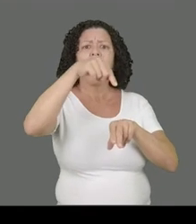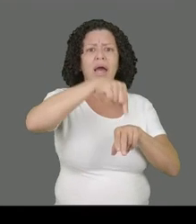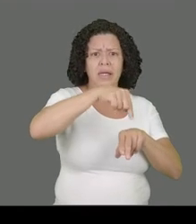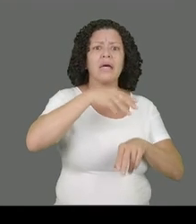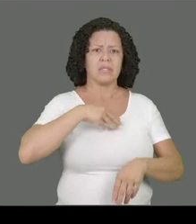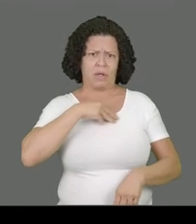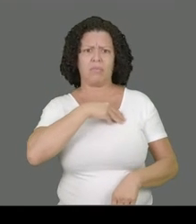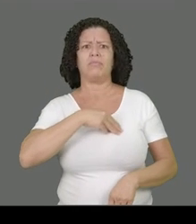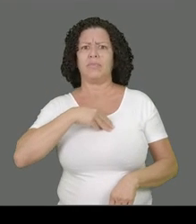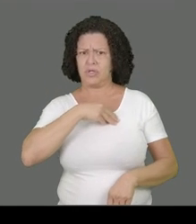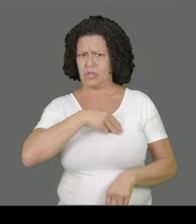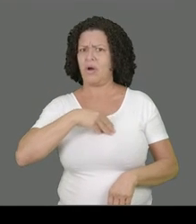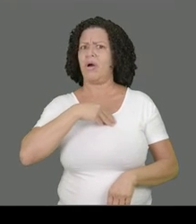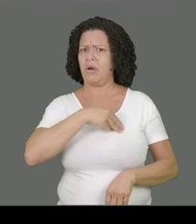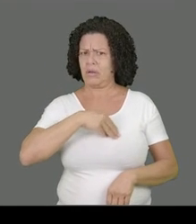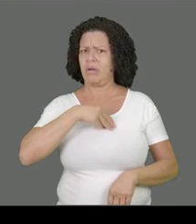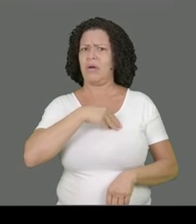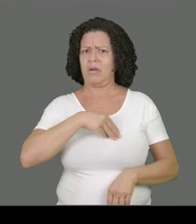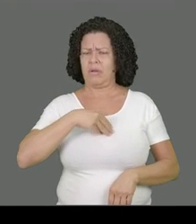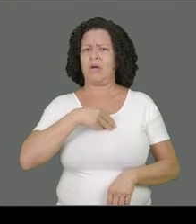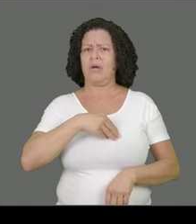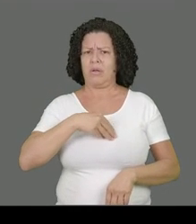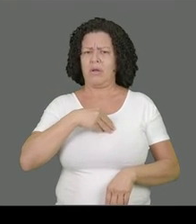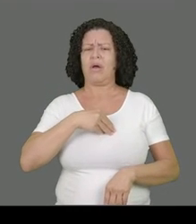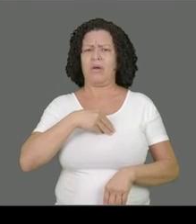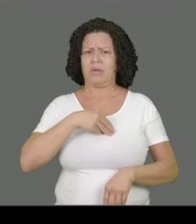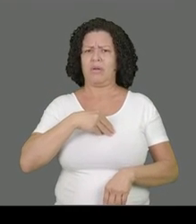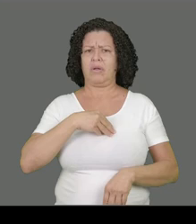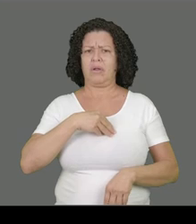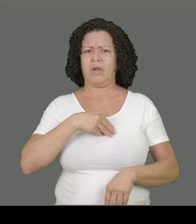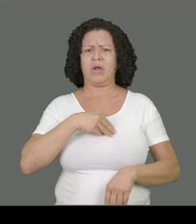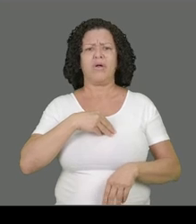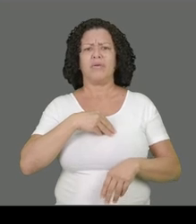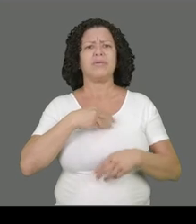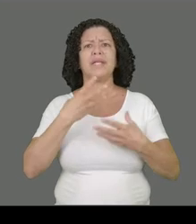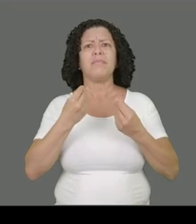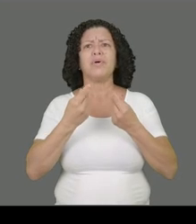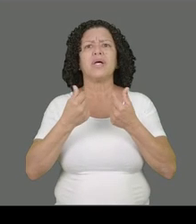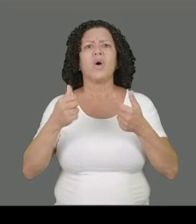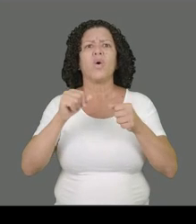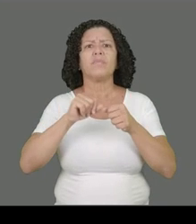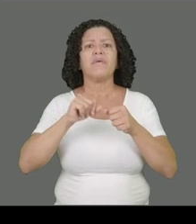que estão reencarnados, que são missionários, que já não têm muito mais o que